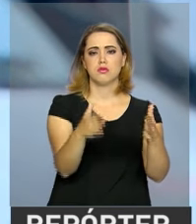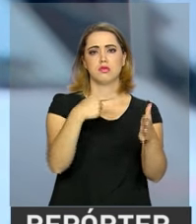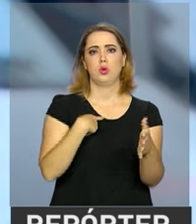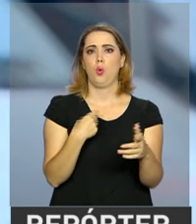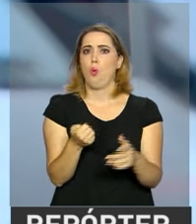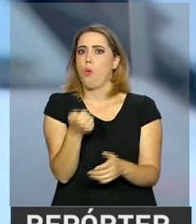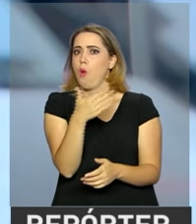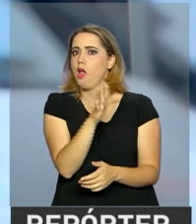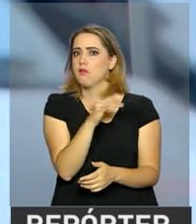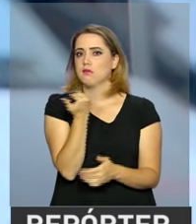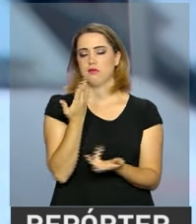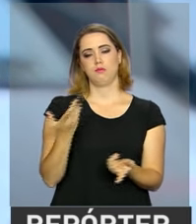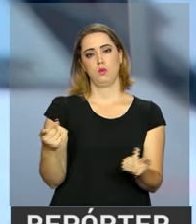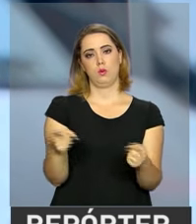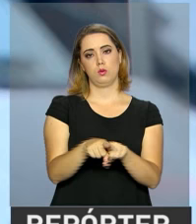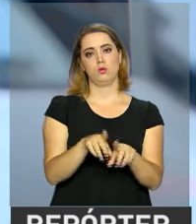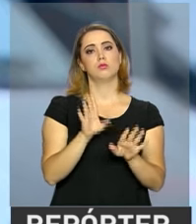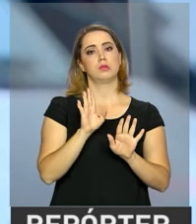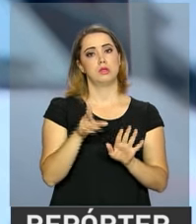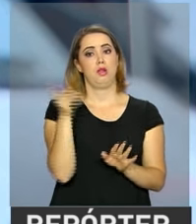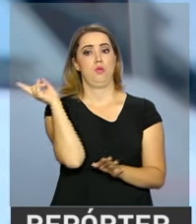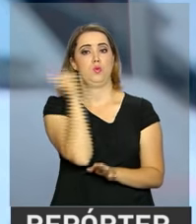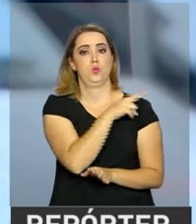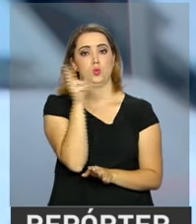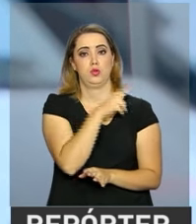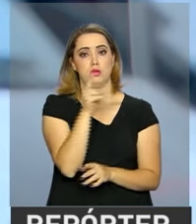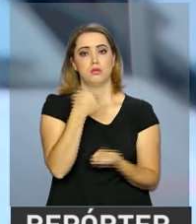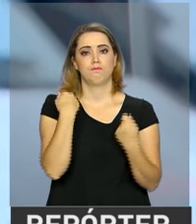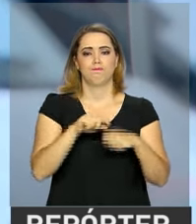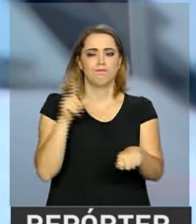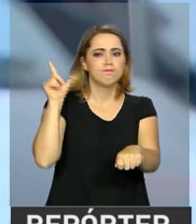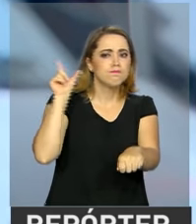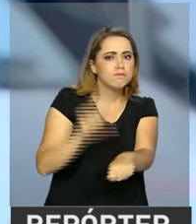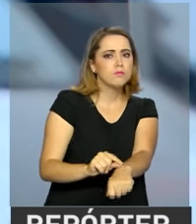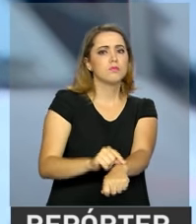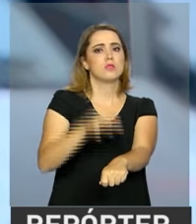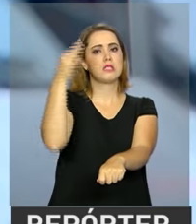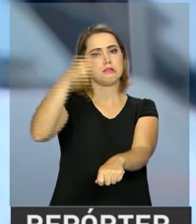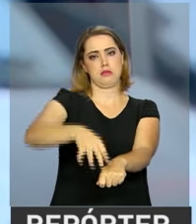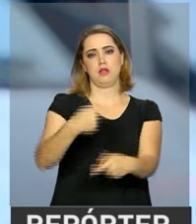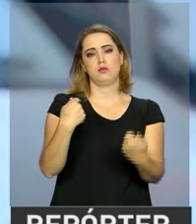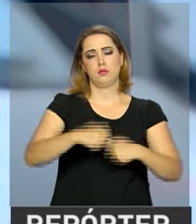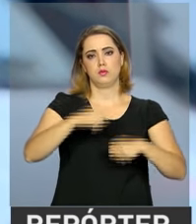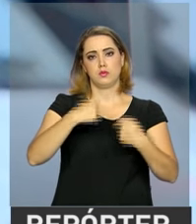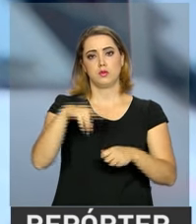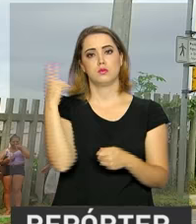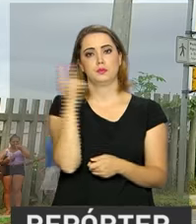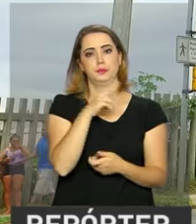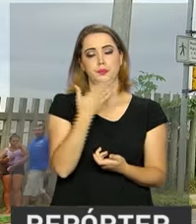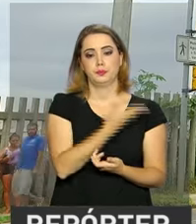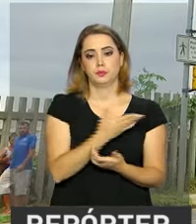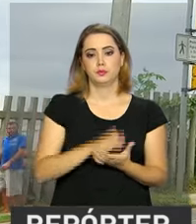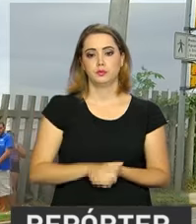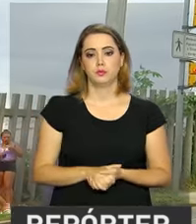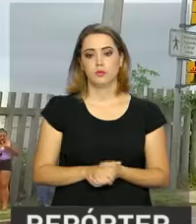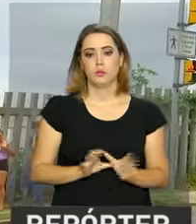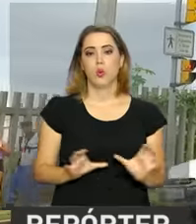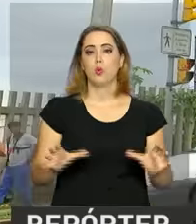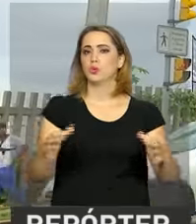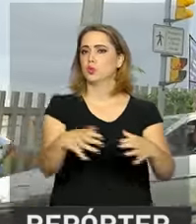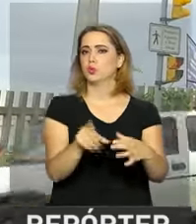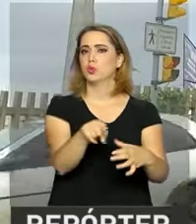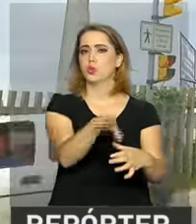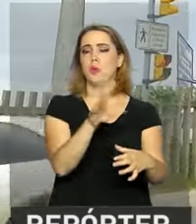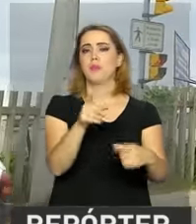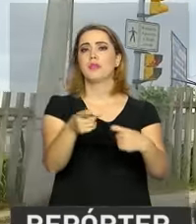e a morte. É por isso que rapidez e precisão fazem parte da rotina do SAMU. As equipes são formadas